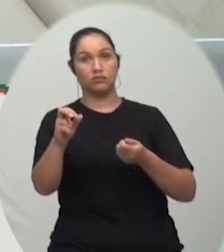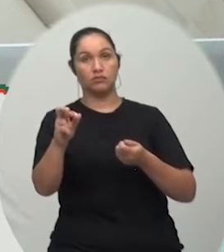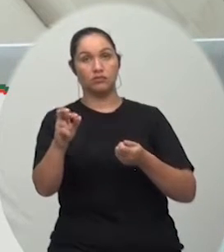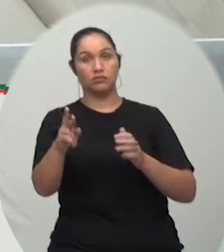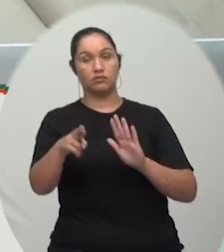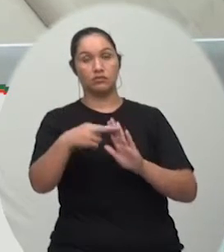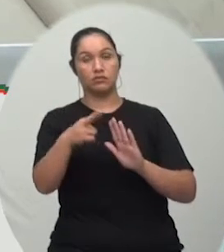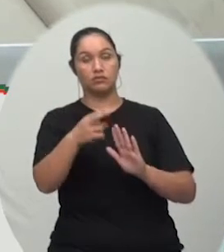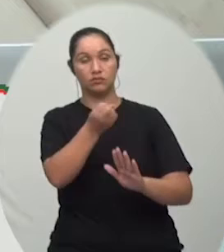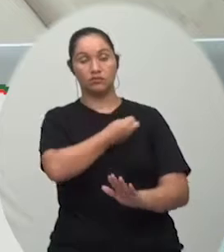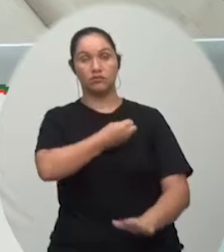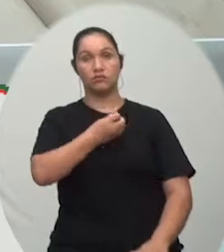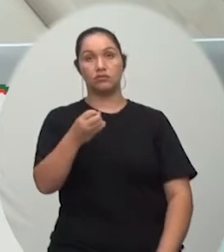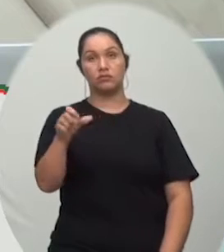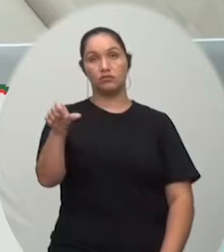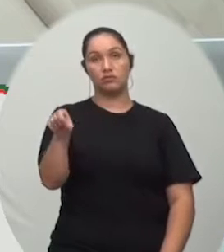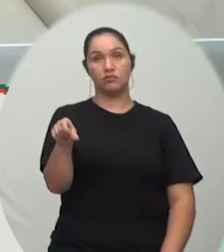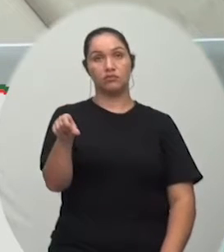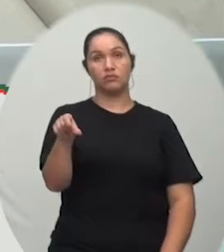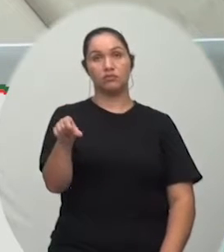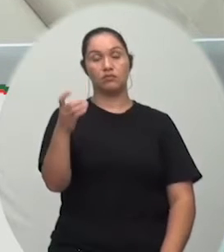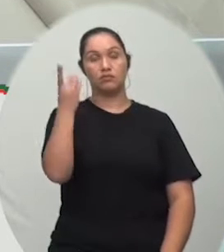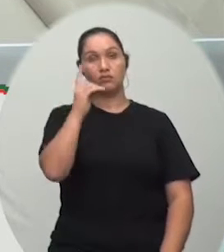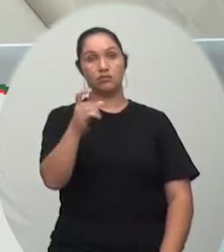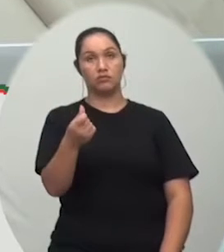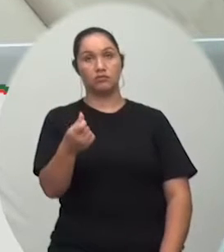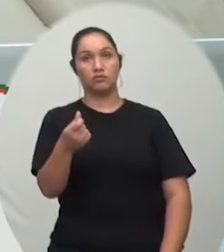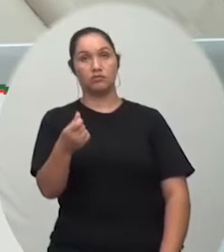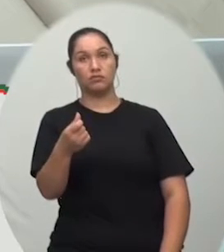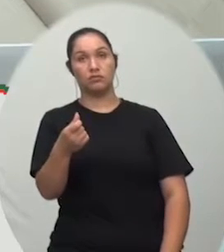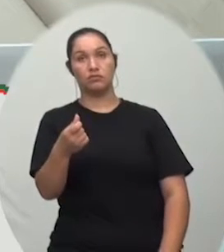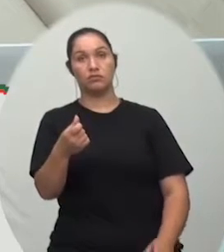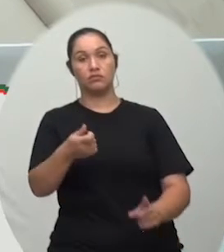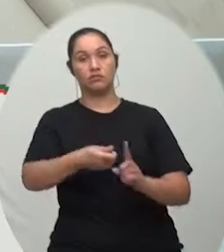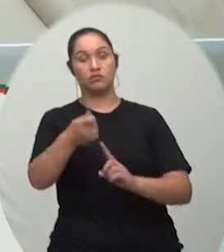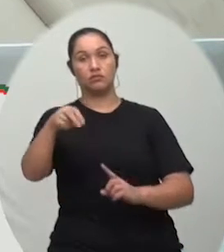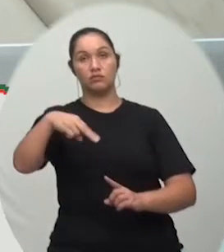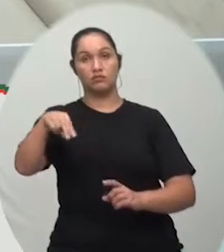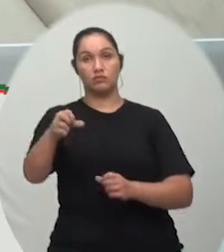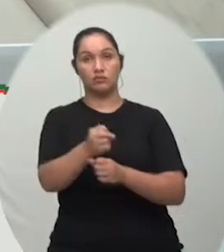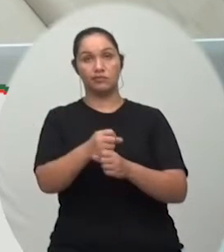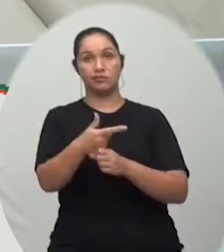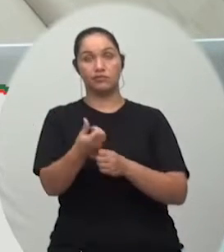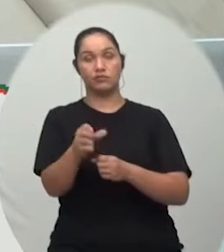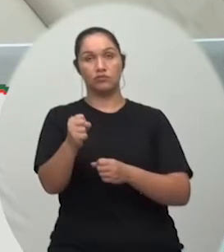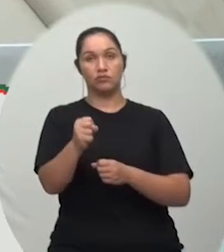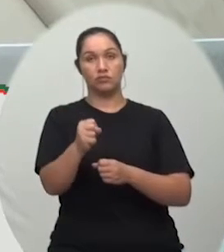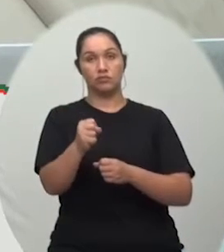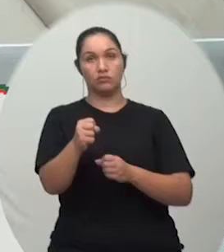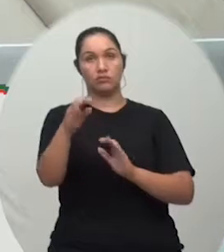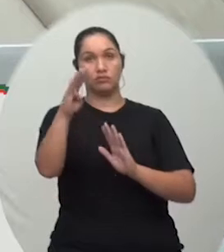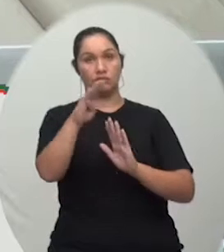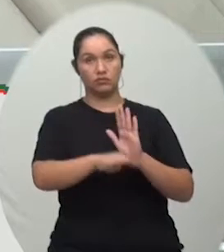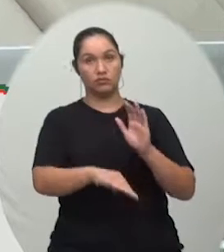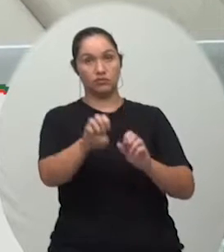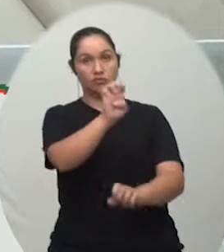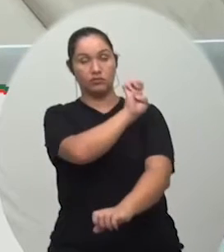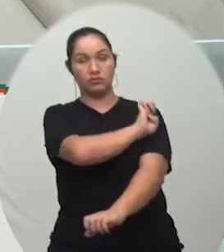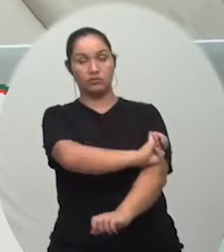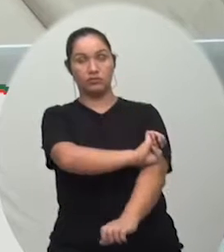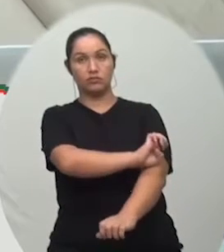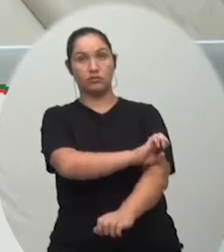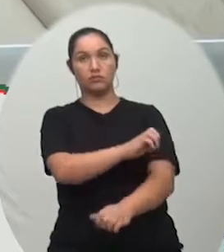número 09/18, de 6 de novembro de 2018, que dispõe sobre o programa de estágio de